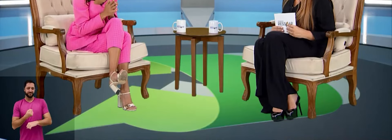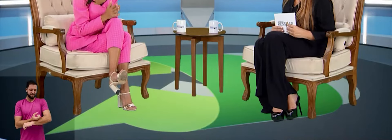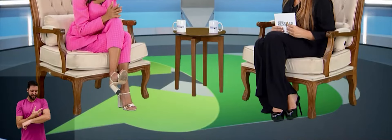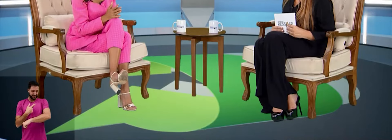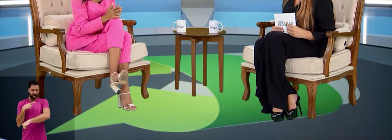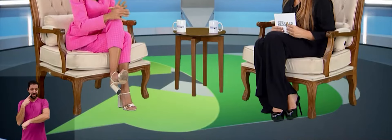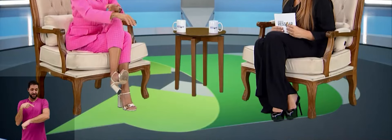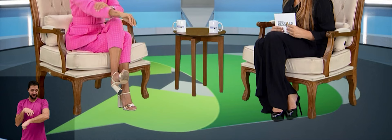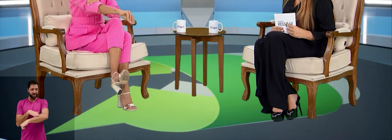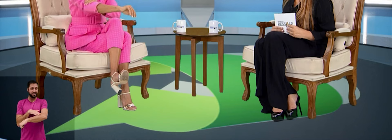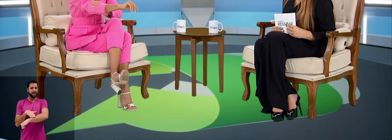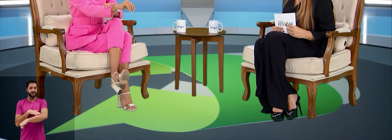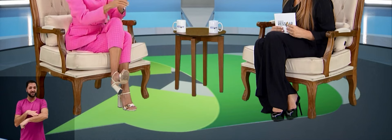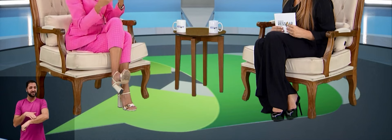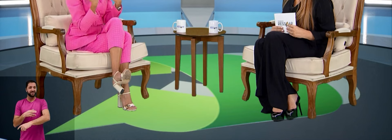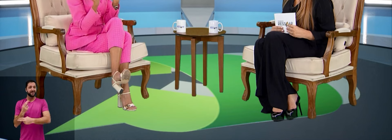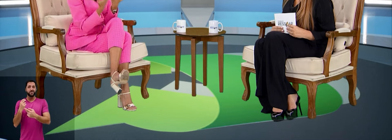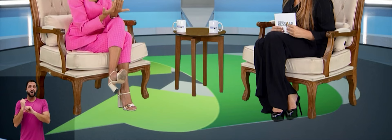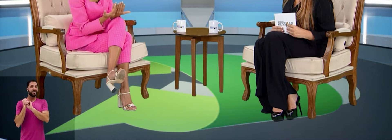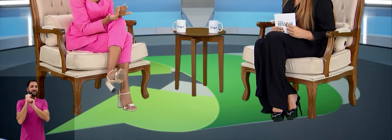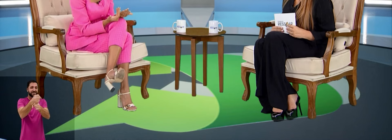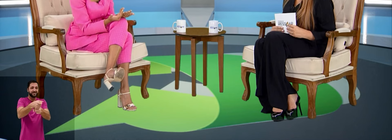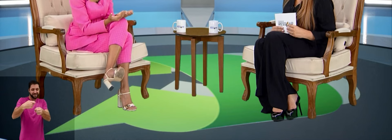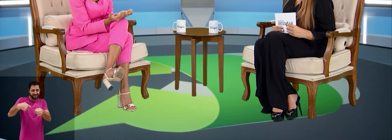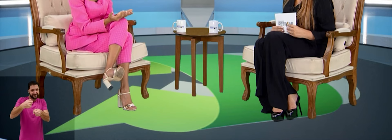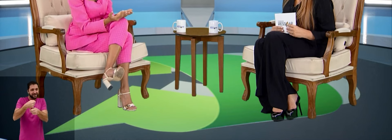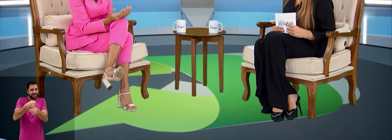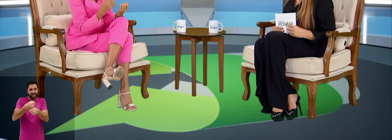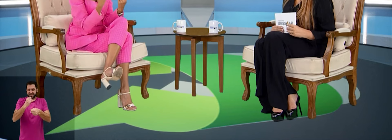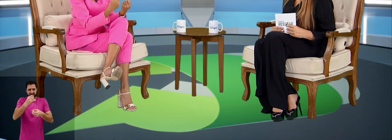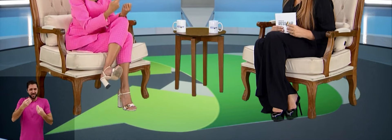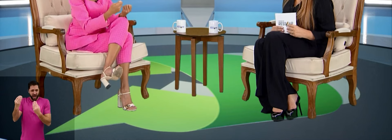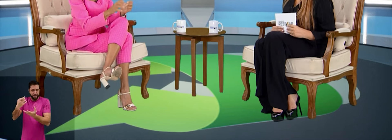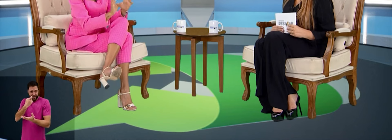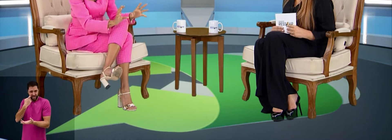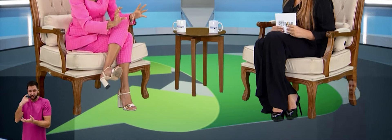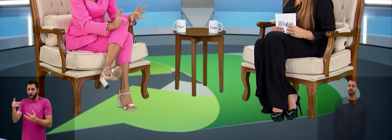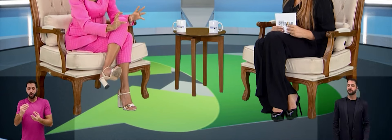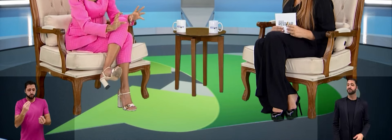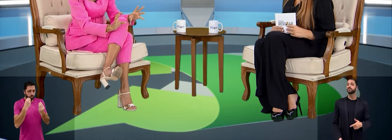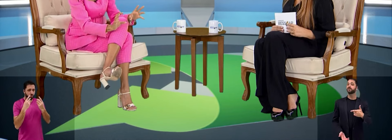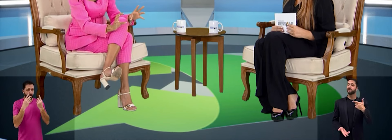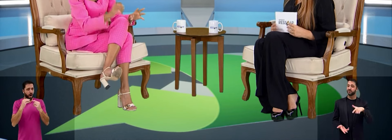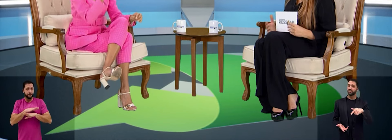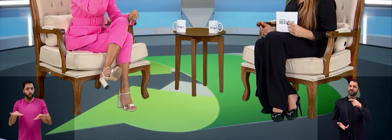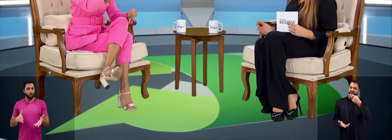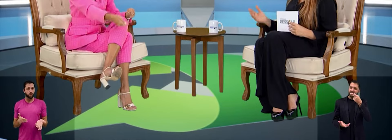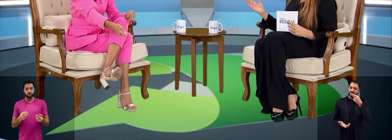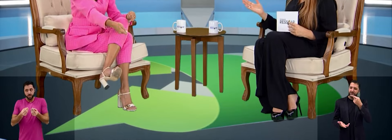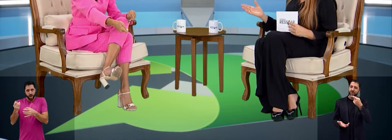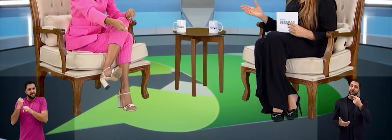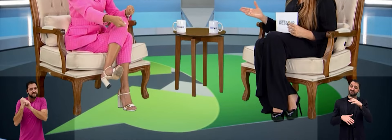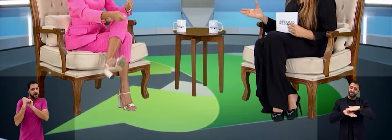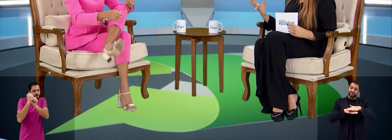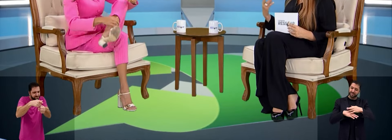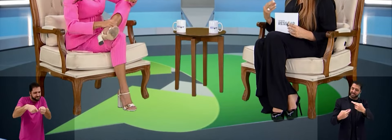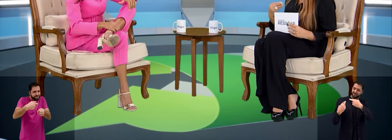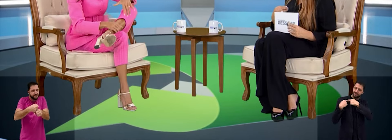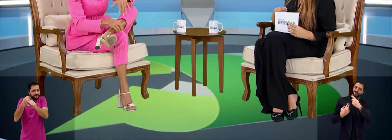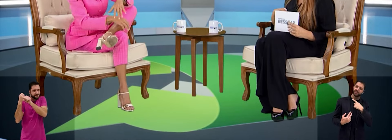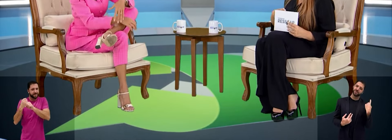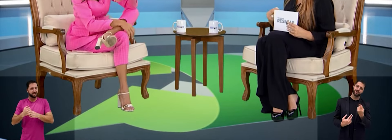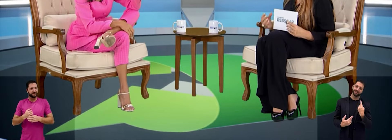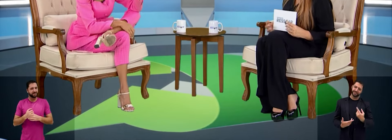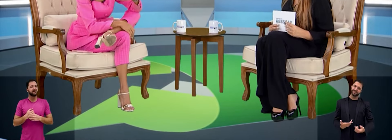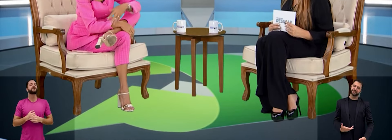têm uma ferramenta, olha, até arrepia. Elas têm uma vara para pescar, entendeu? Não é que eu vou dar o peixe, porque o peixe acaba. De novo, é aquilo pescar. Que você falou, depende